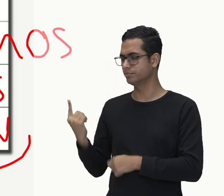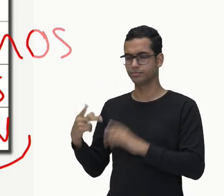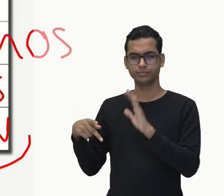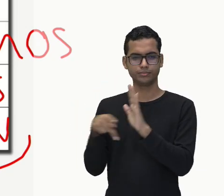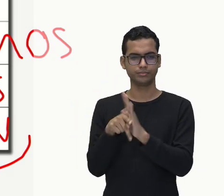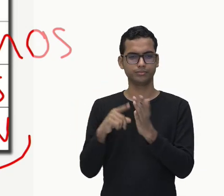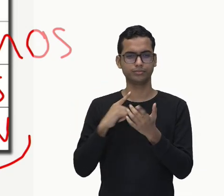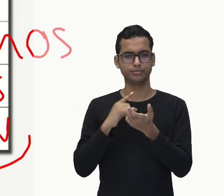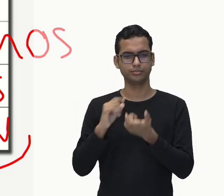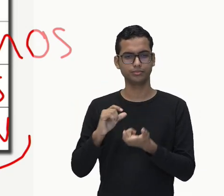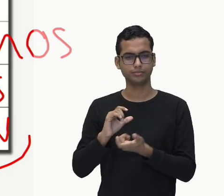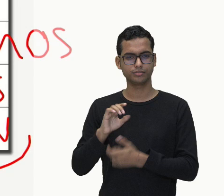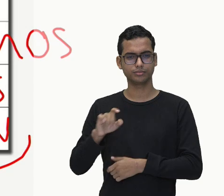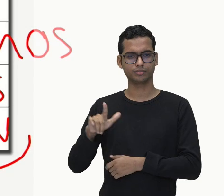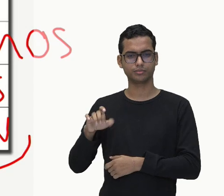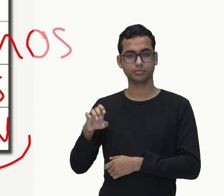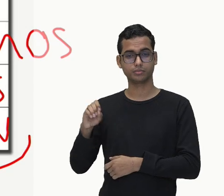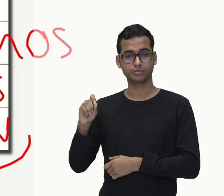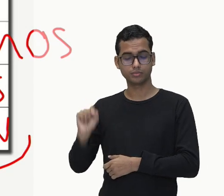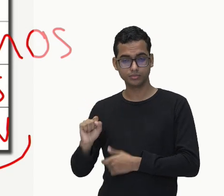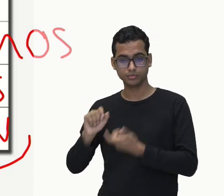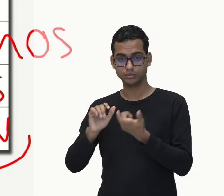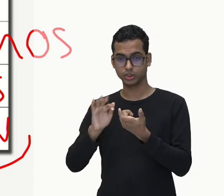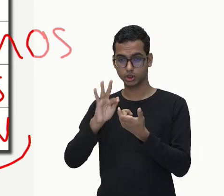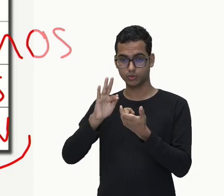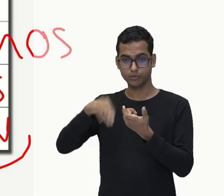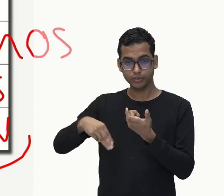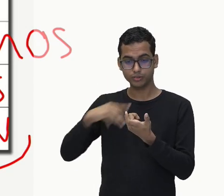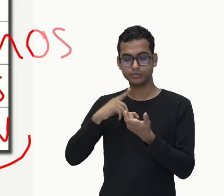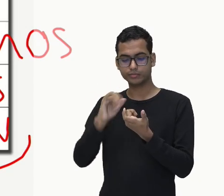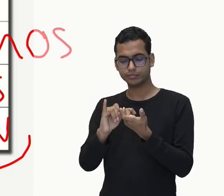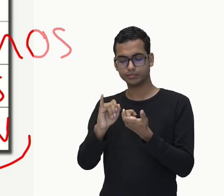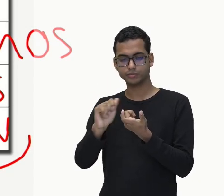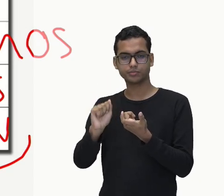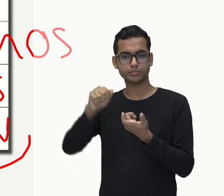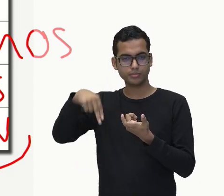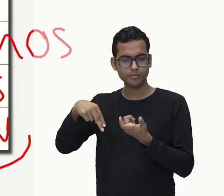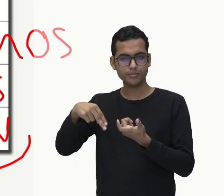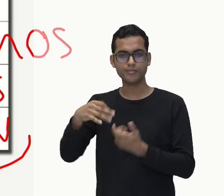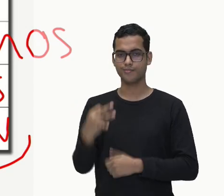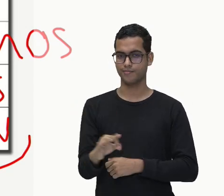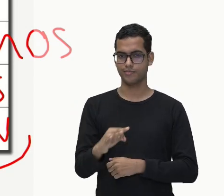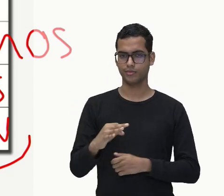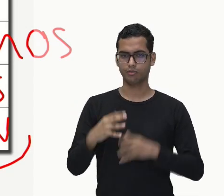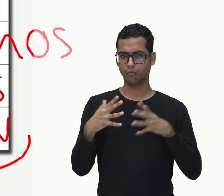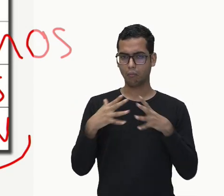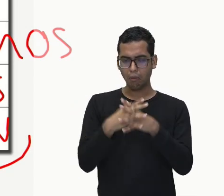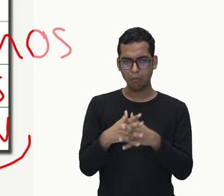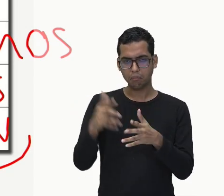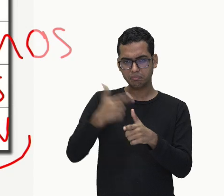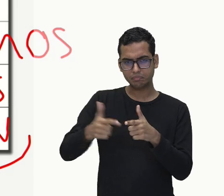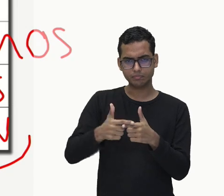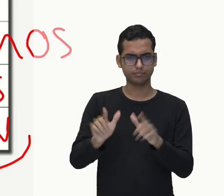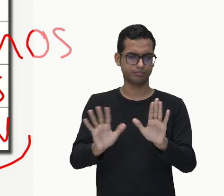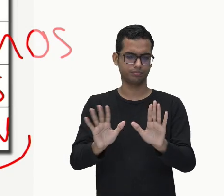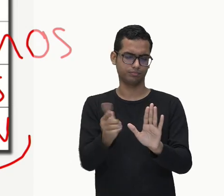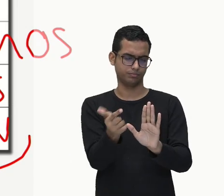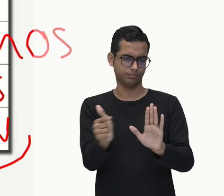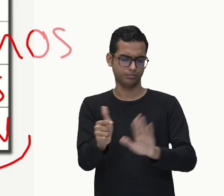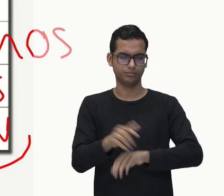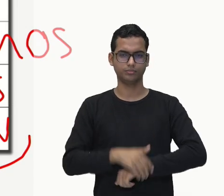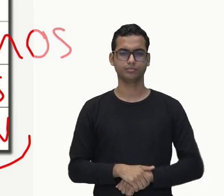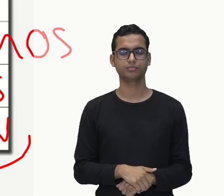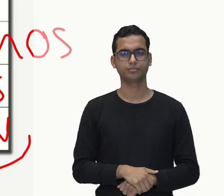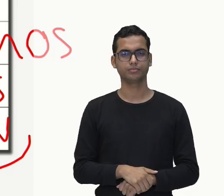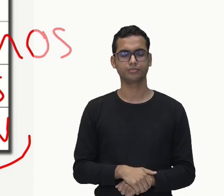de trabalhar, de conjugar, não tem complicação de forma alguma, ok? O que vocês percebem aí é